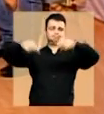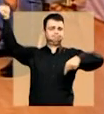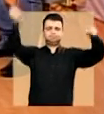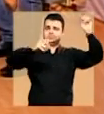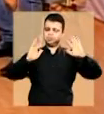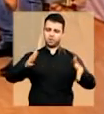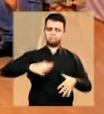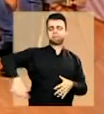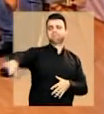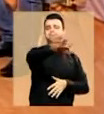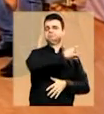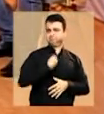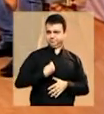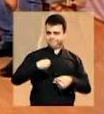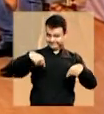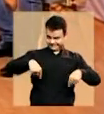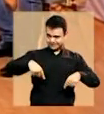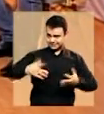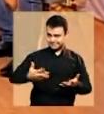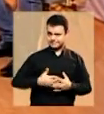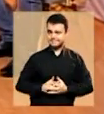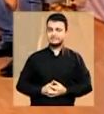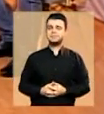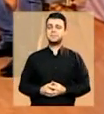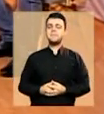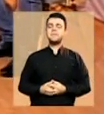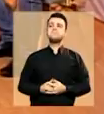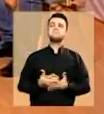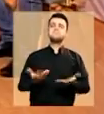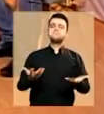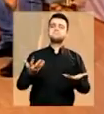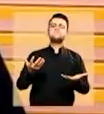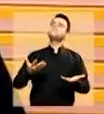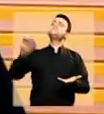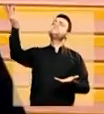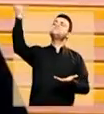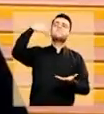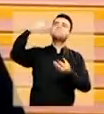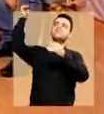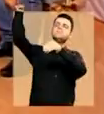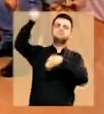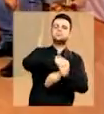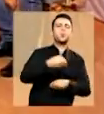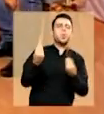aqui na nossa região. Como nós recebemos? Muito bem.